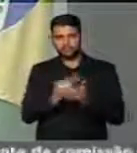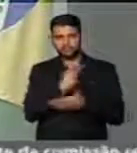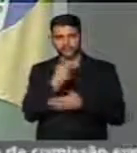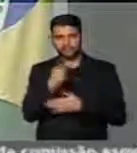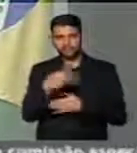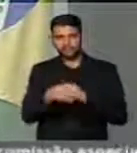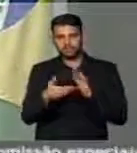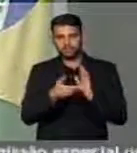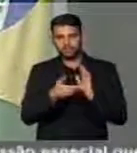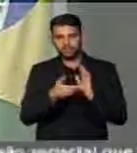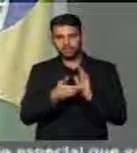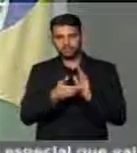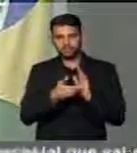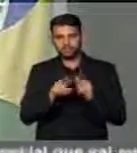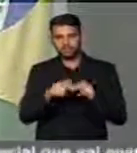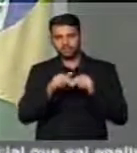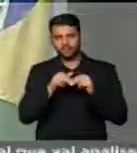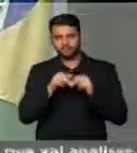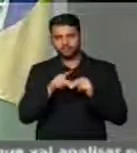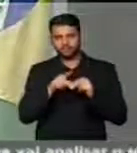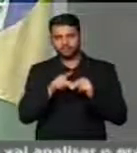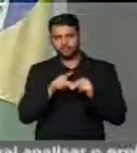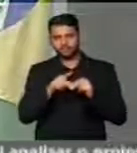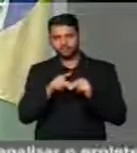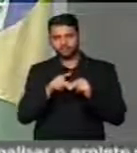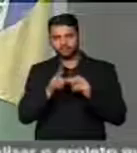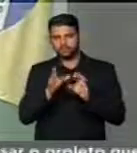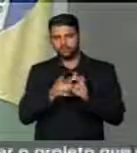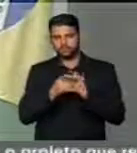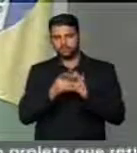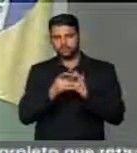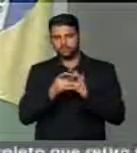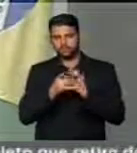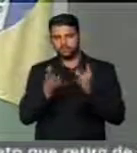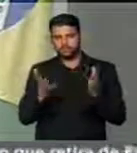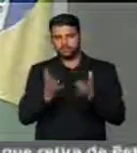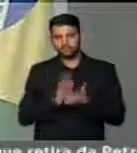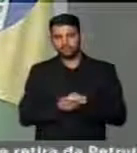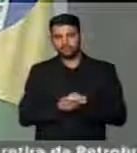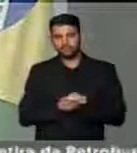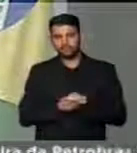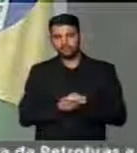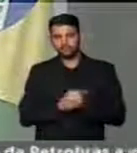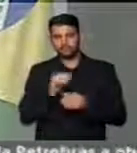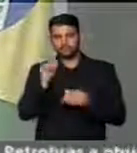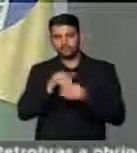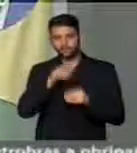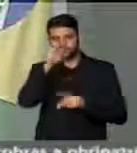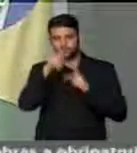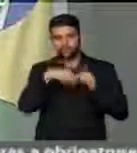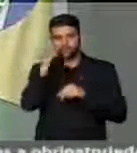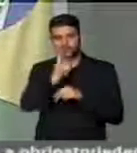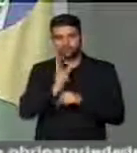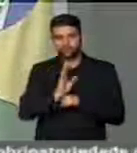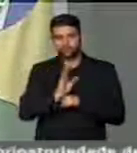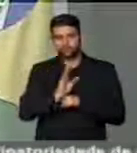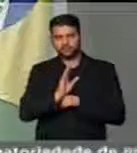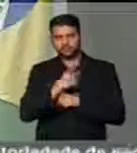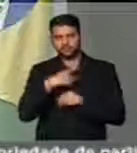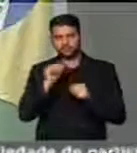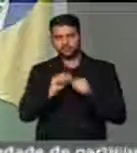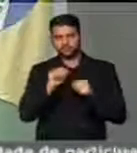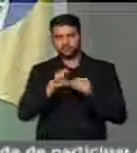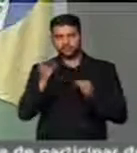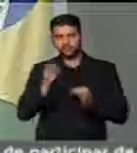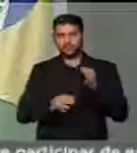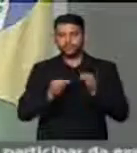acontecerá nessa casa, através do parlamento, que legitimamente foi eleito pelo povo brasileiro para fazer